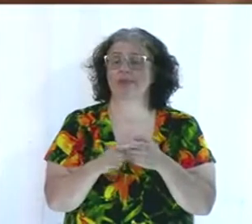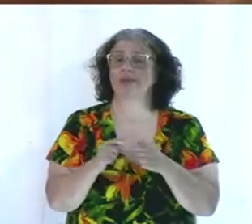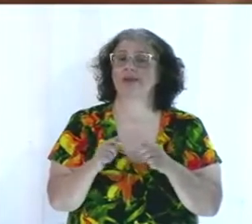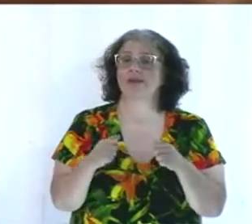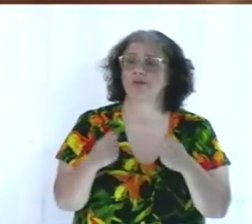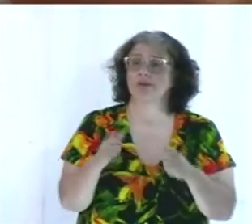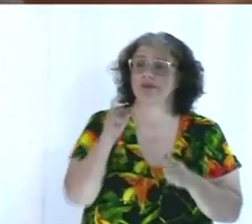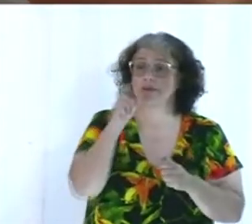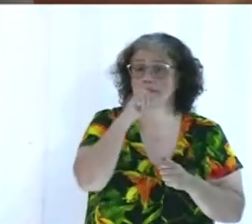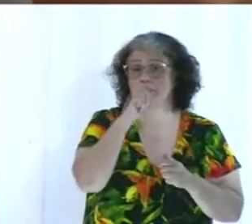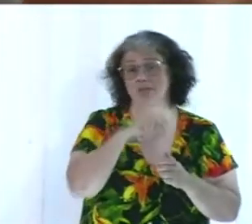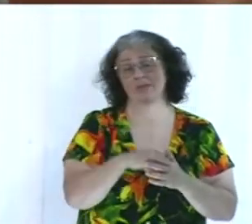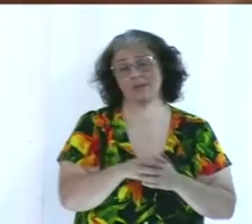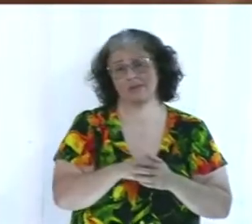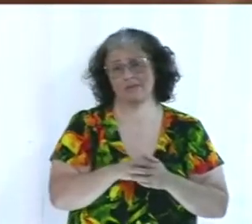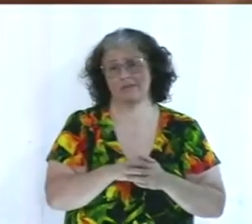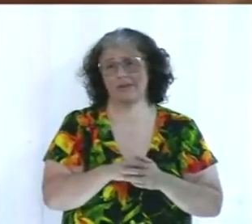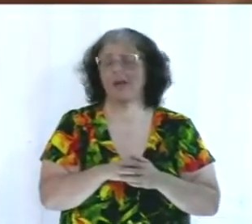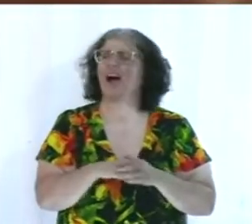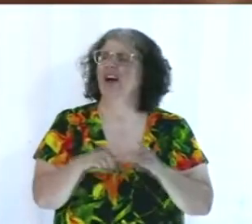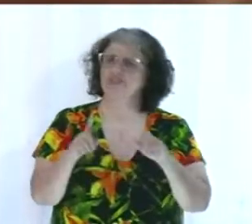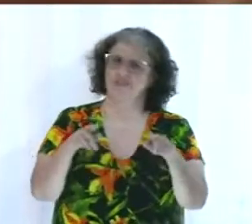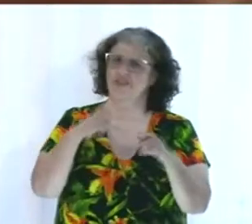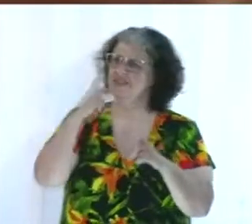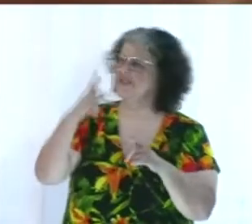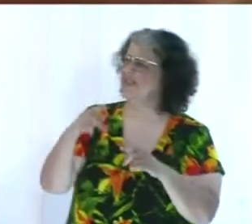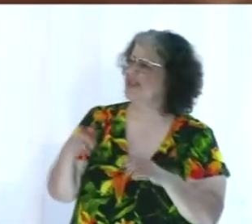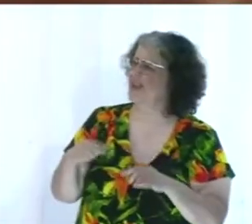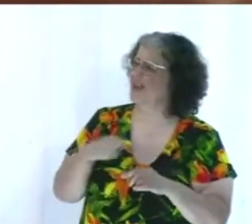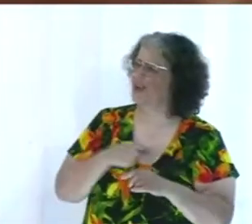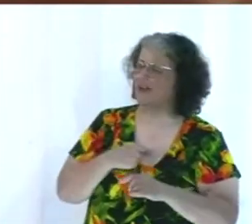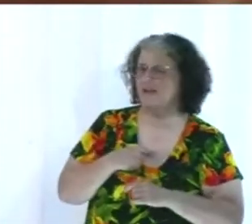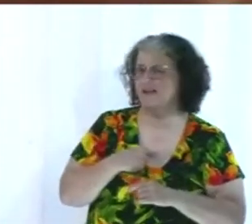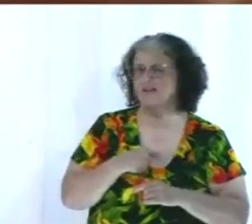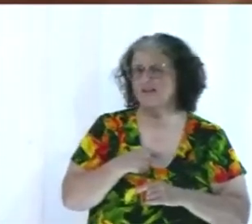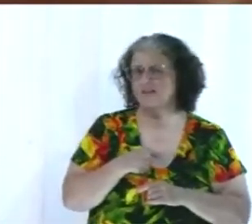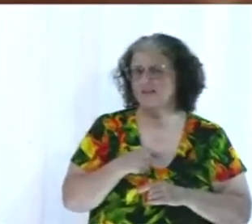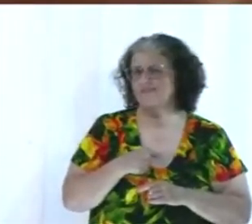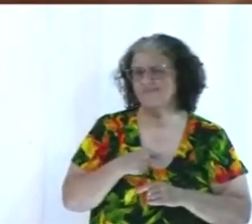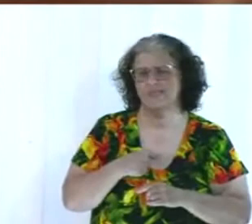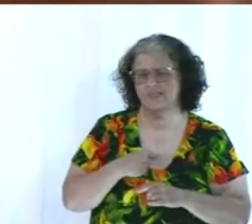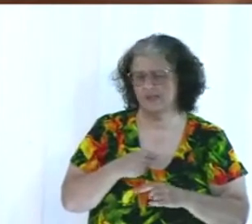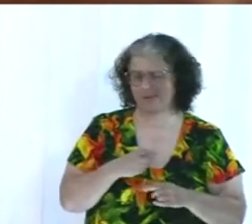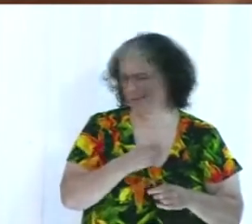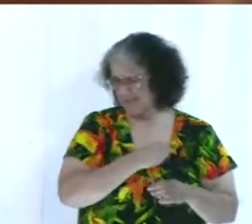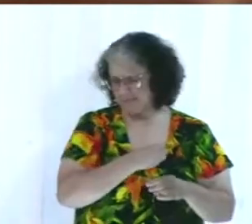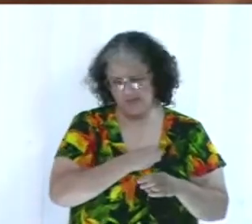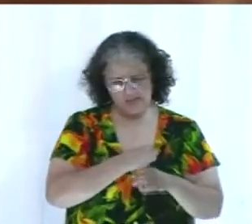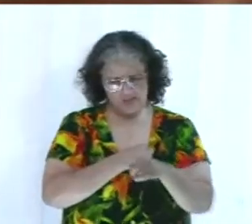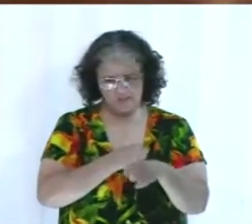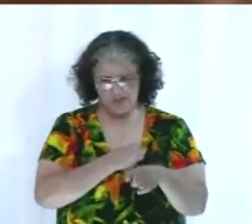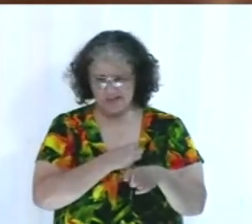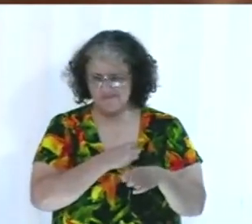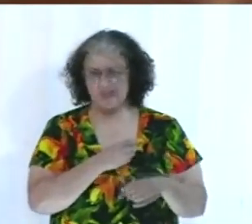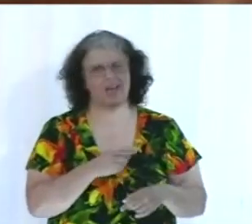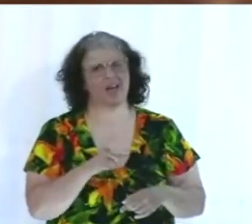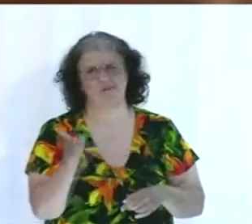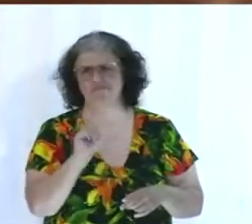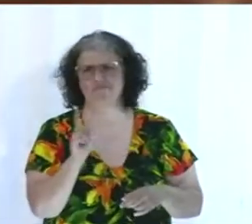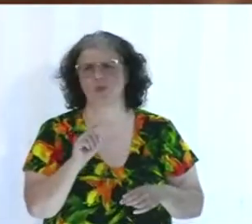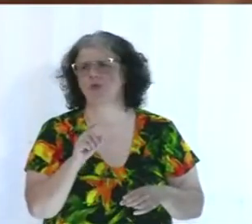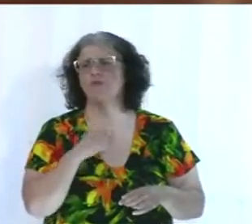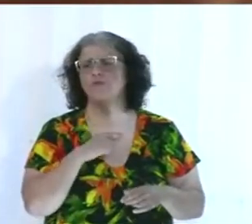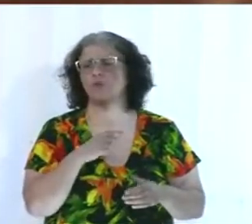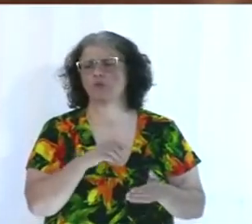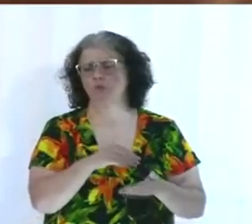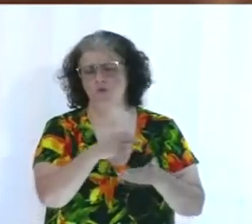né? Dizendo: olha, vocês odeiam as obras dos nicolaítas, eu também odeio. Vocês conseguem distinguir os que são falsos apóstolos, os que